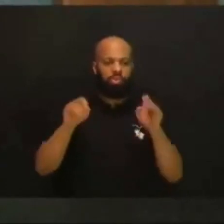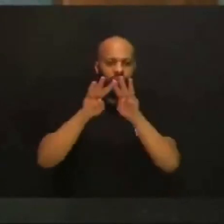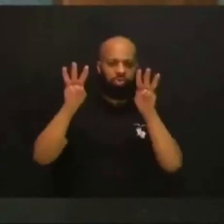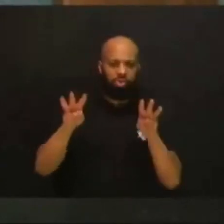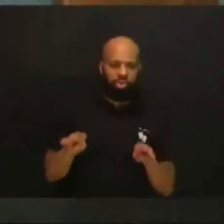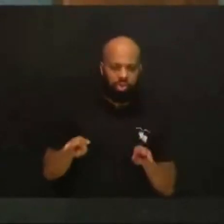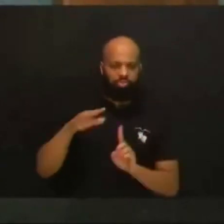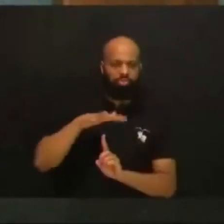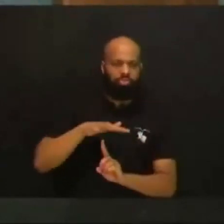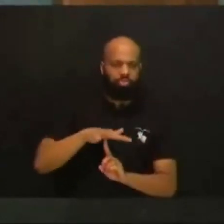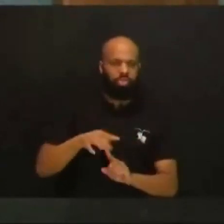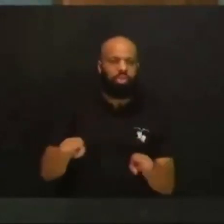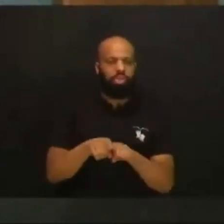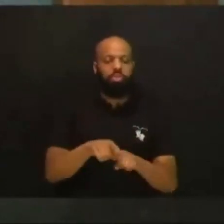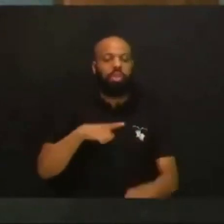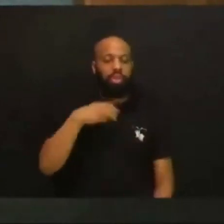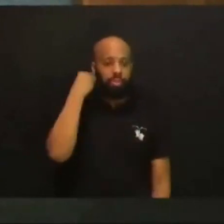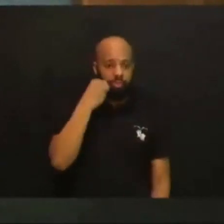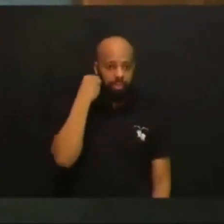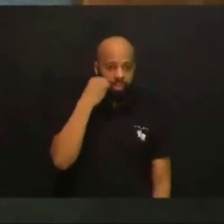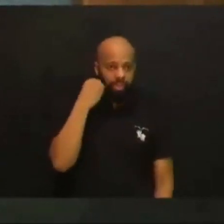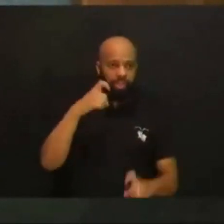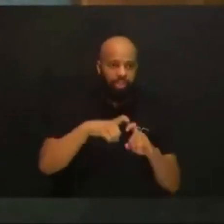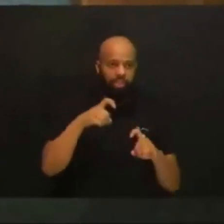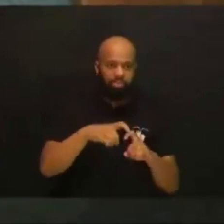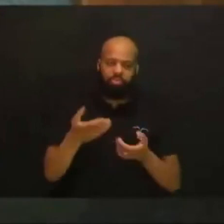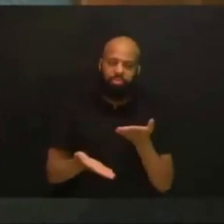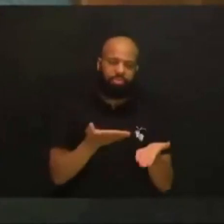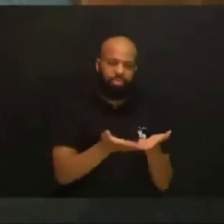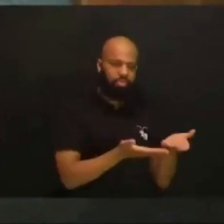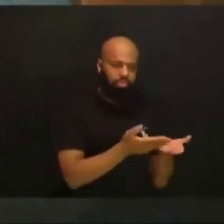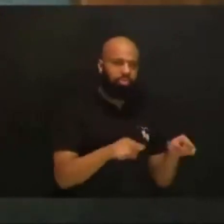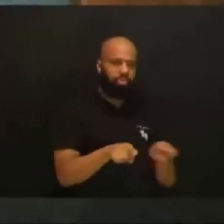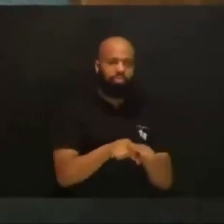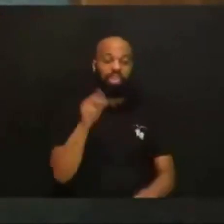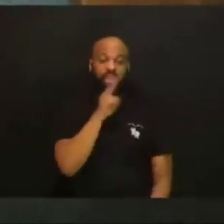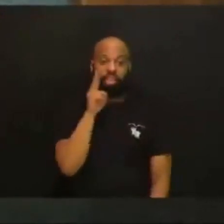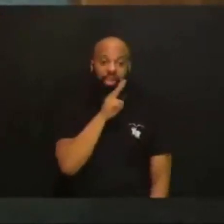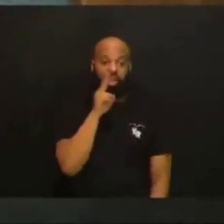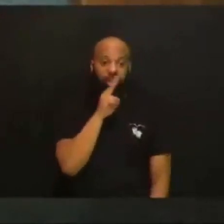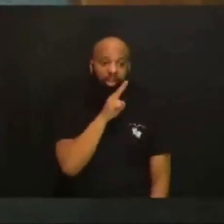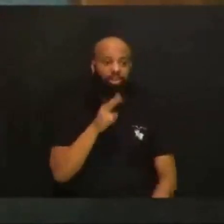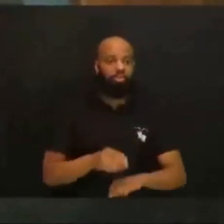Paraná, com experiência em Medicina ambulatorial e de urgência.